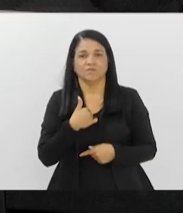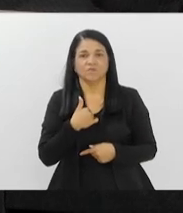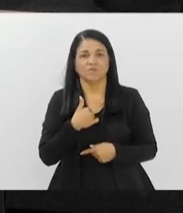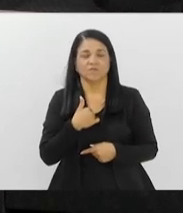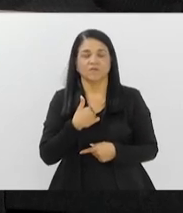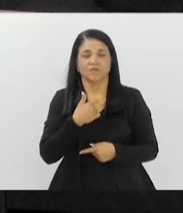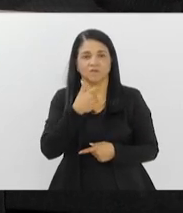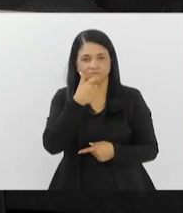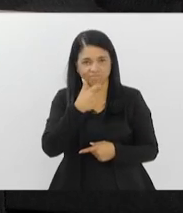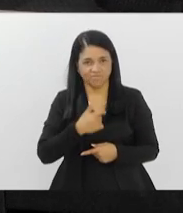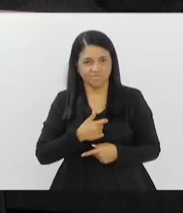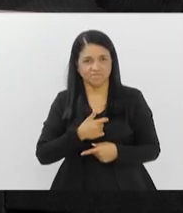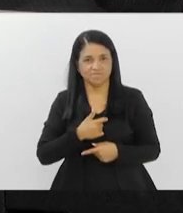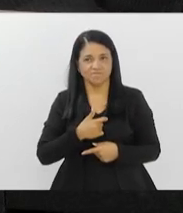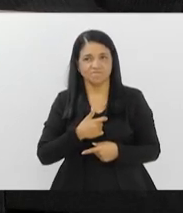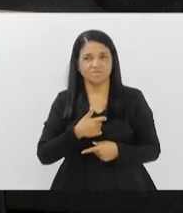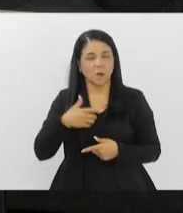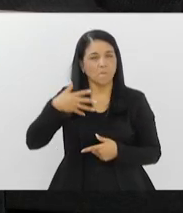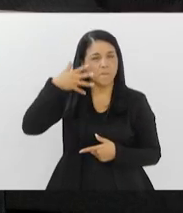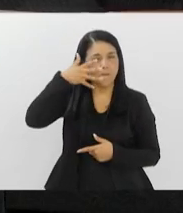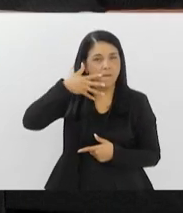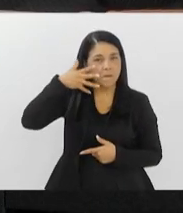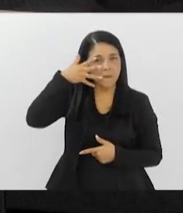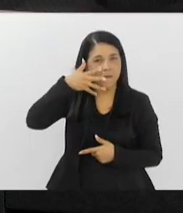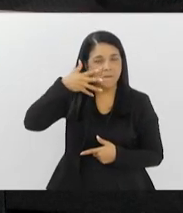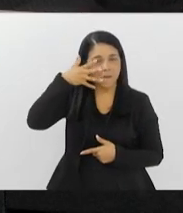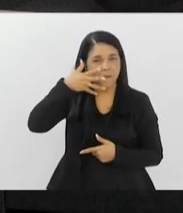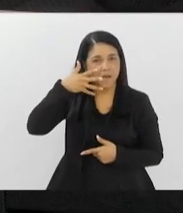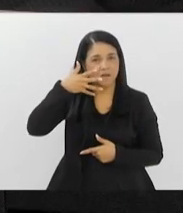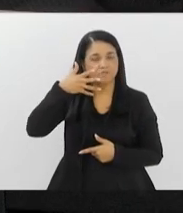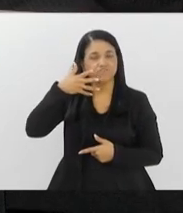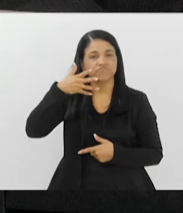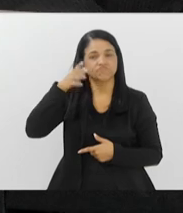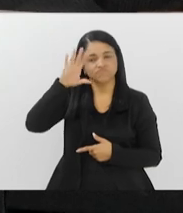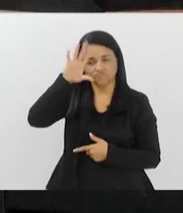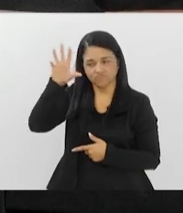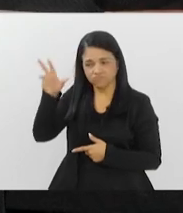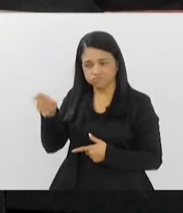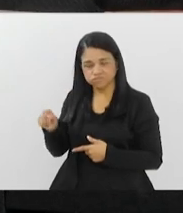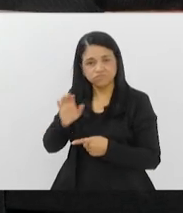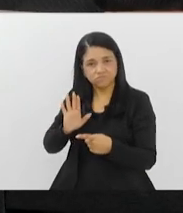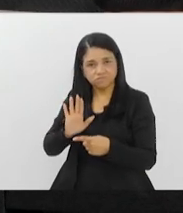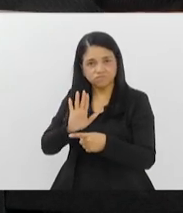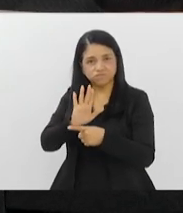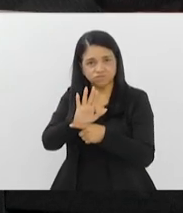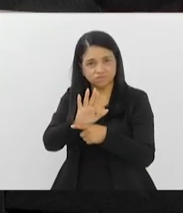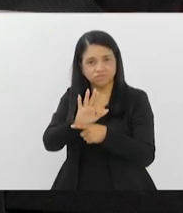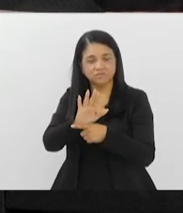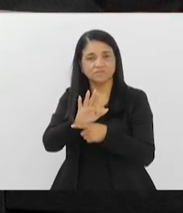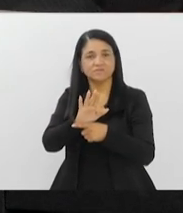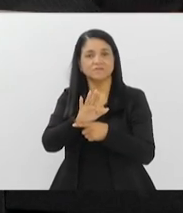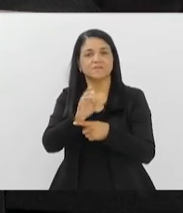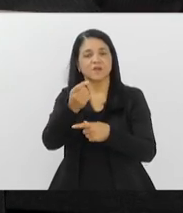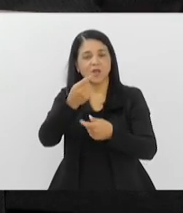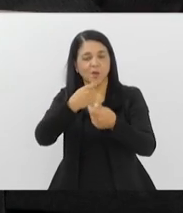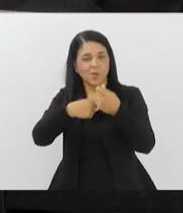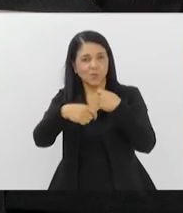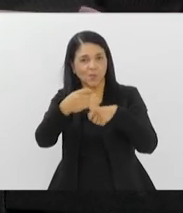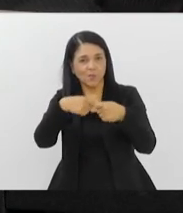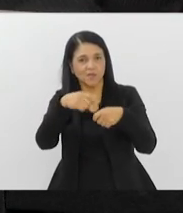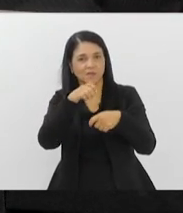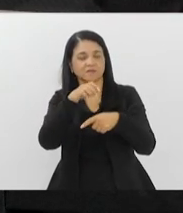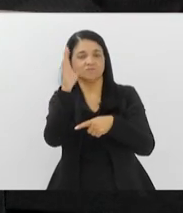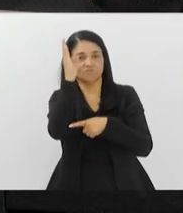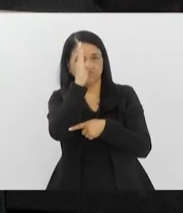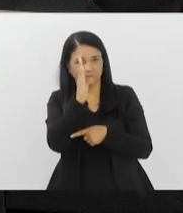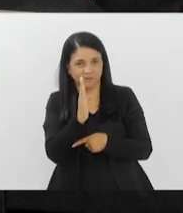eu extrapole falando das contribuições do continente africano para a economia do